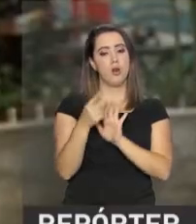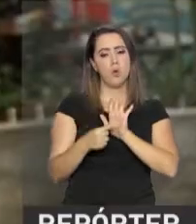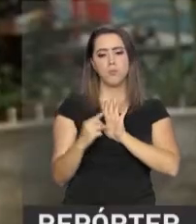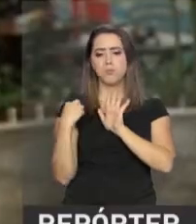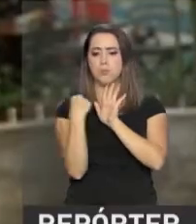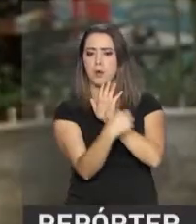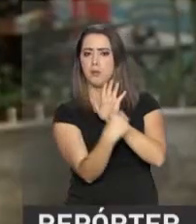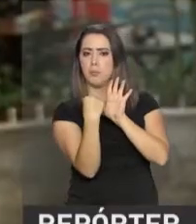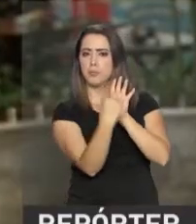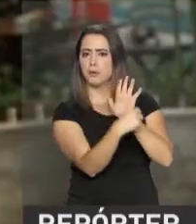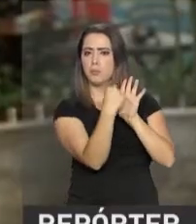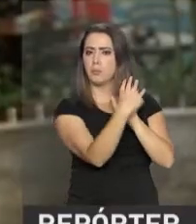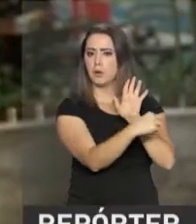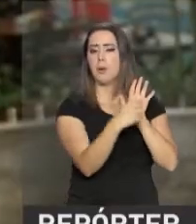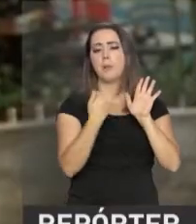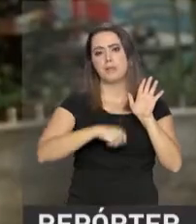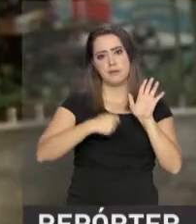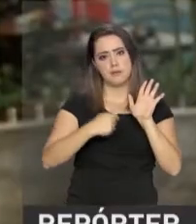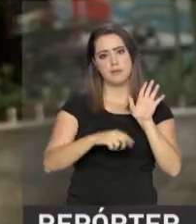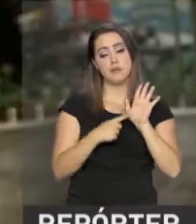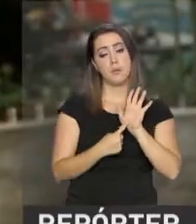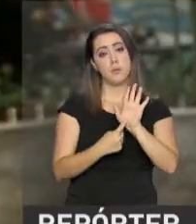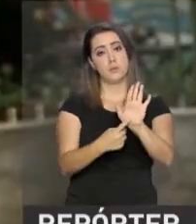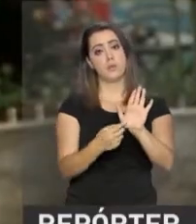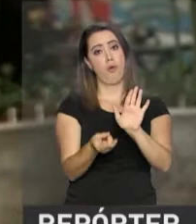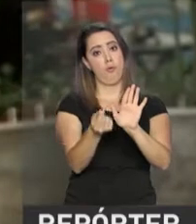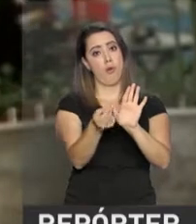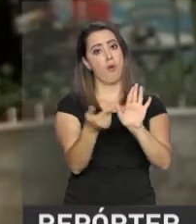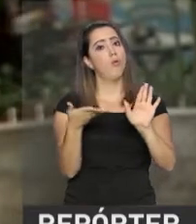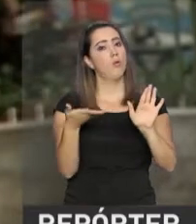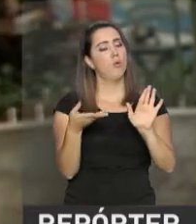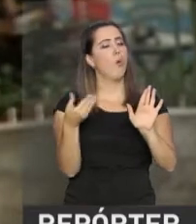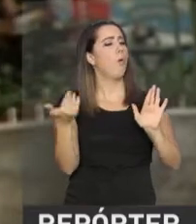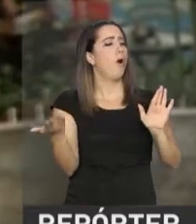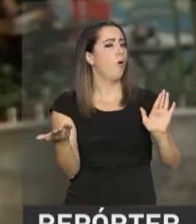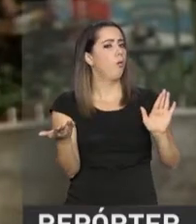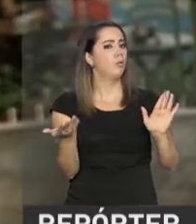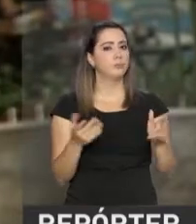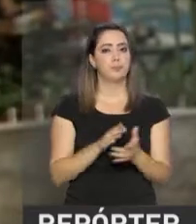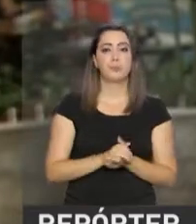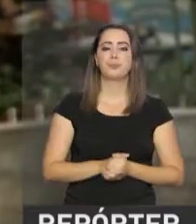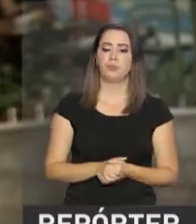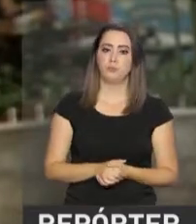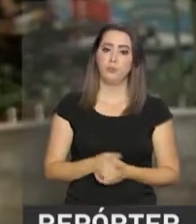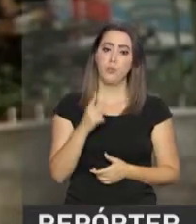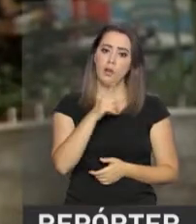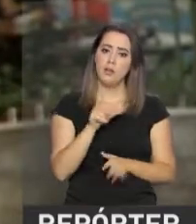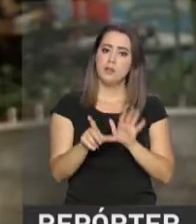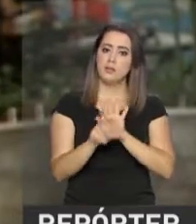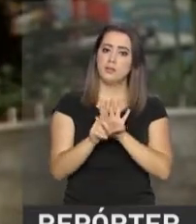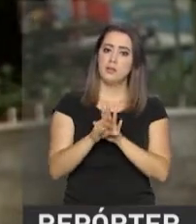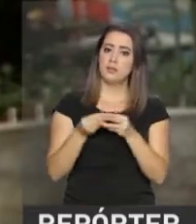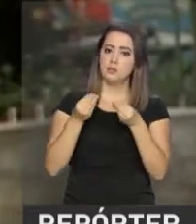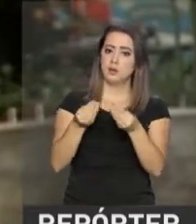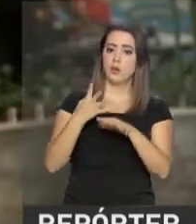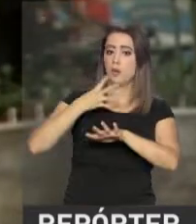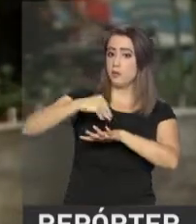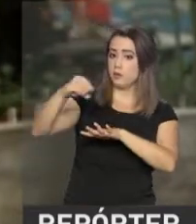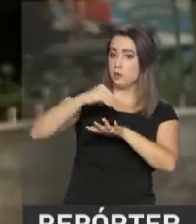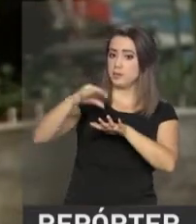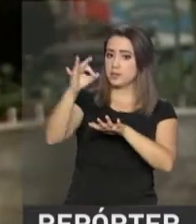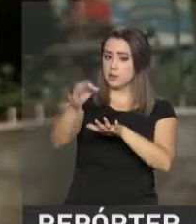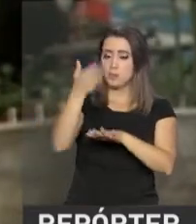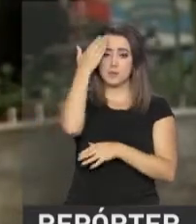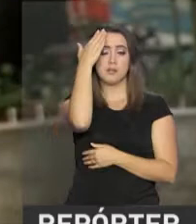normativa que veio agora e regulamentou a lei de precificação ela traz pra gente a segurança de que de informação do preço à vista